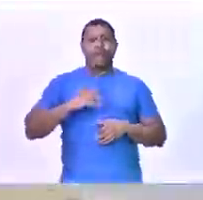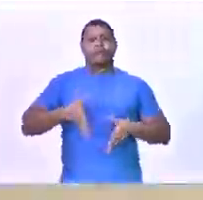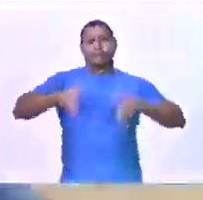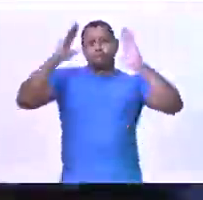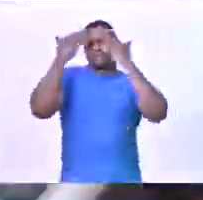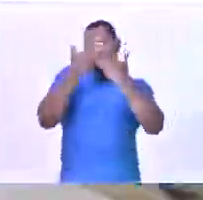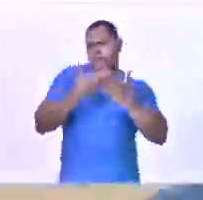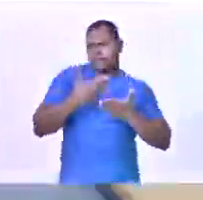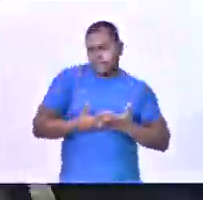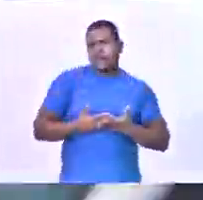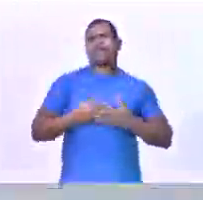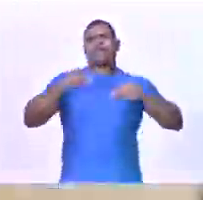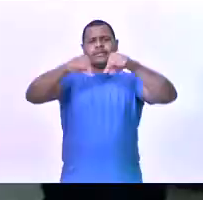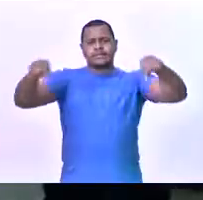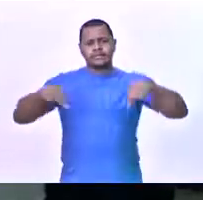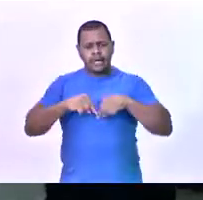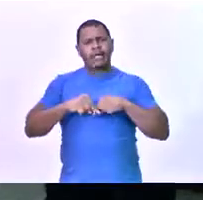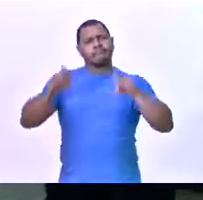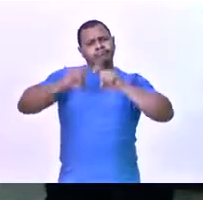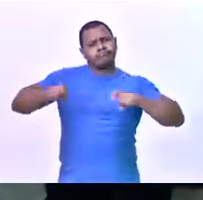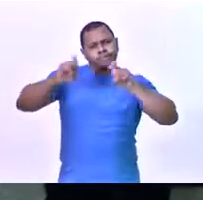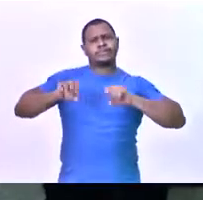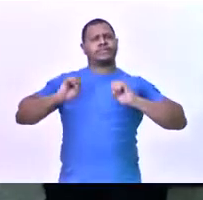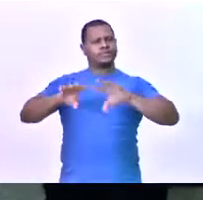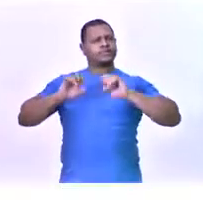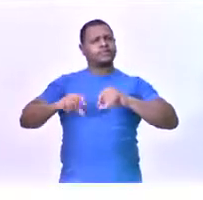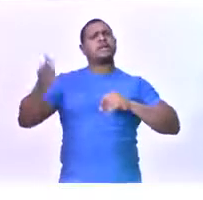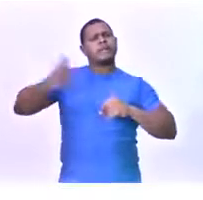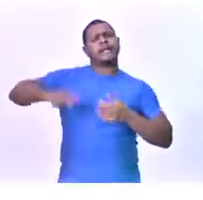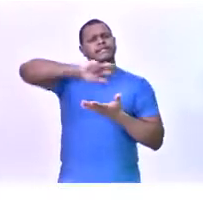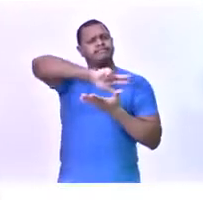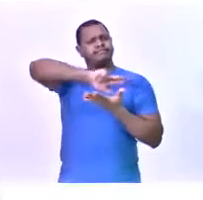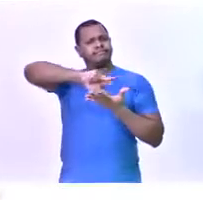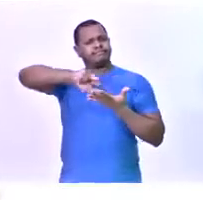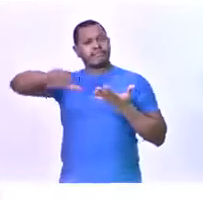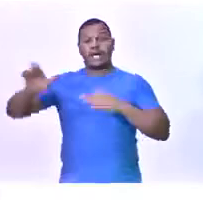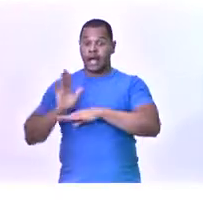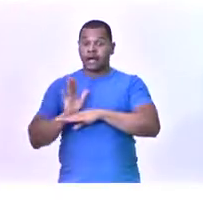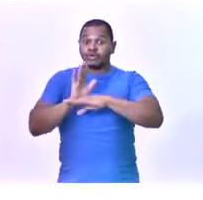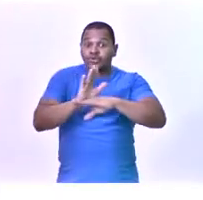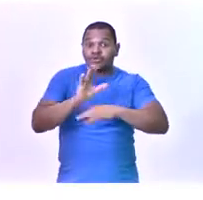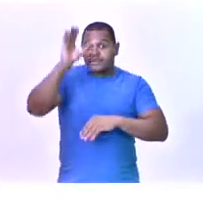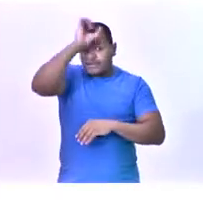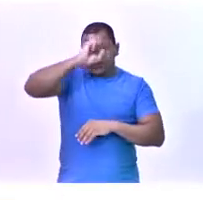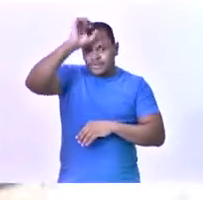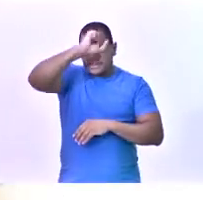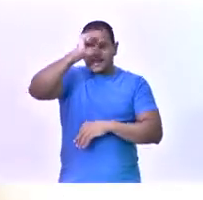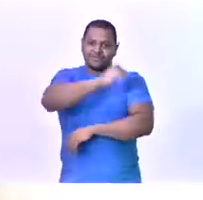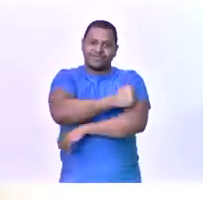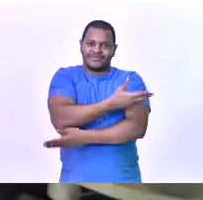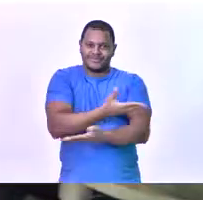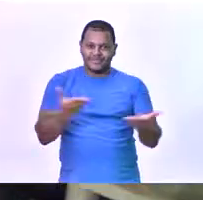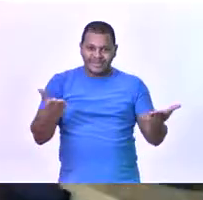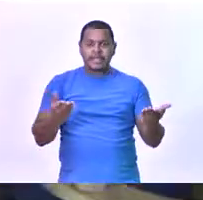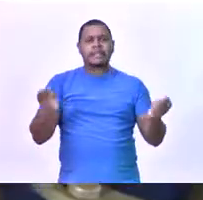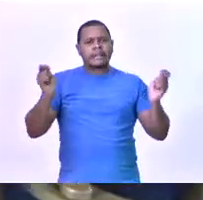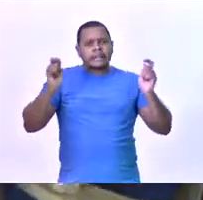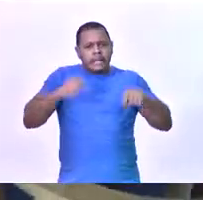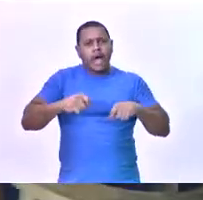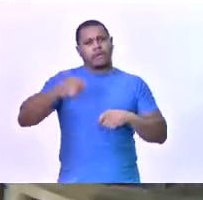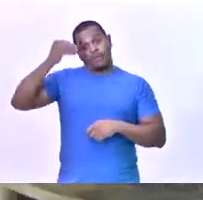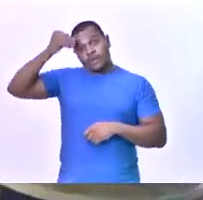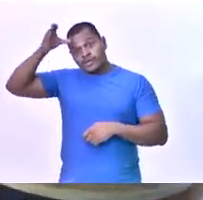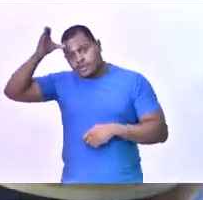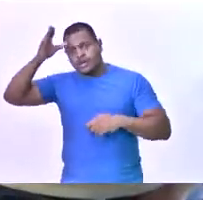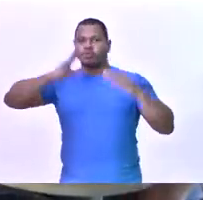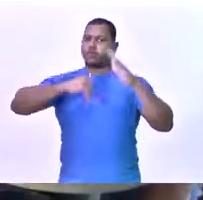com pavilhões de sala de aula, laboratórios de ensino e outros espaços que favorecem o aprendizado e permitem que